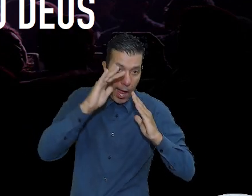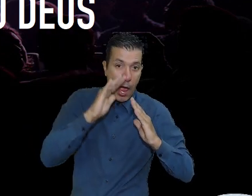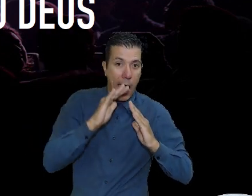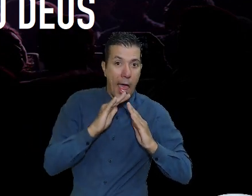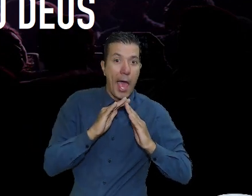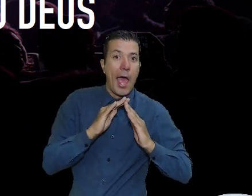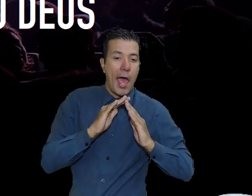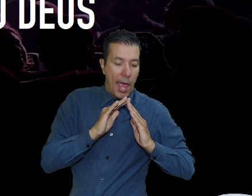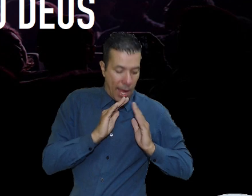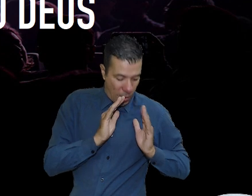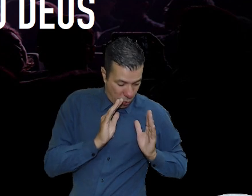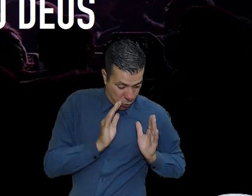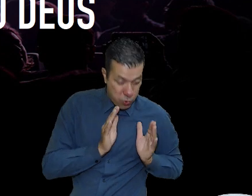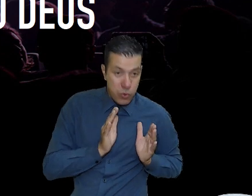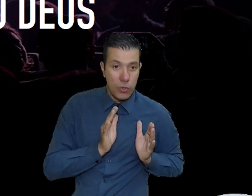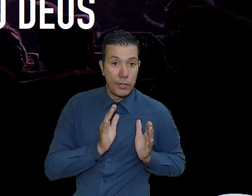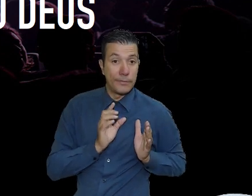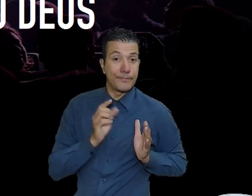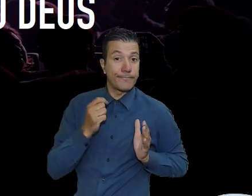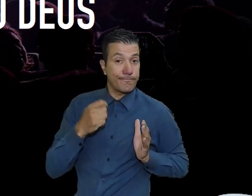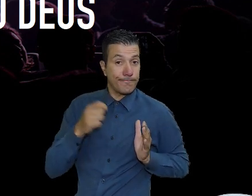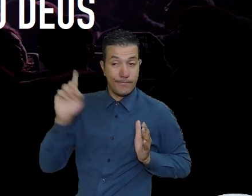assombres, porque eu sou